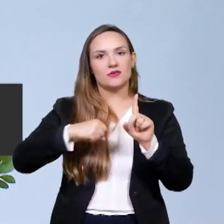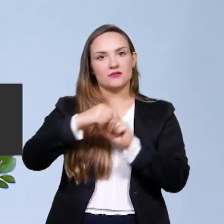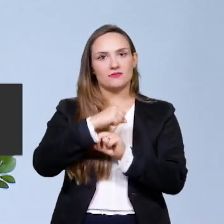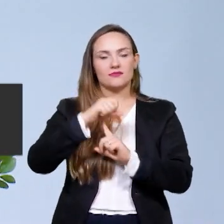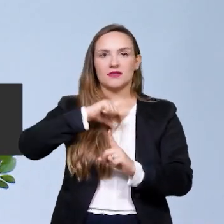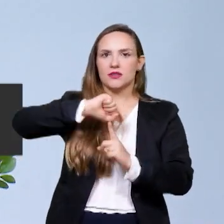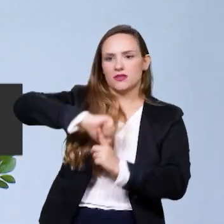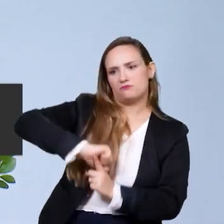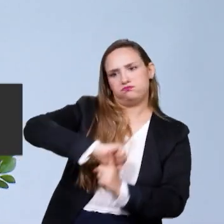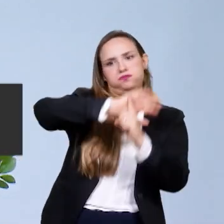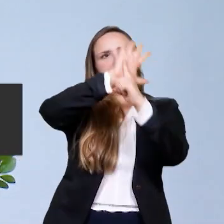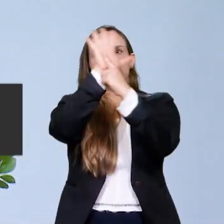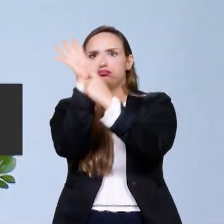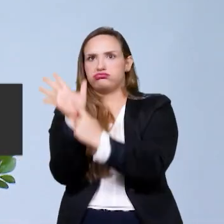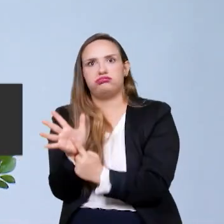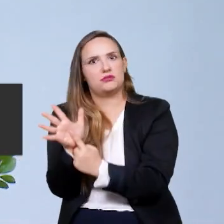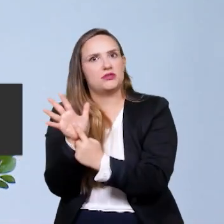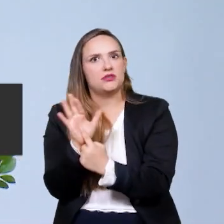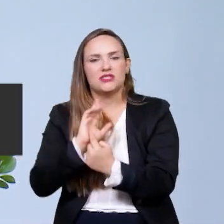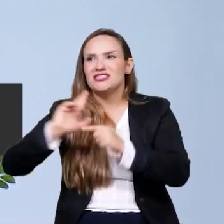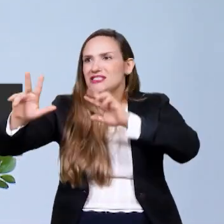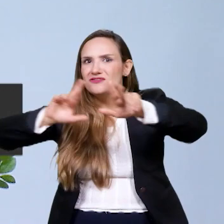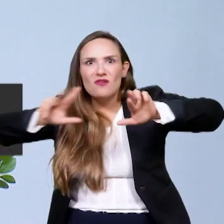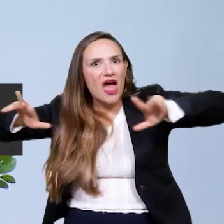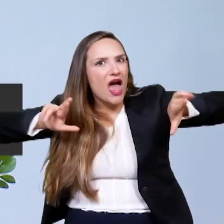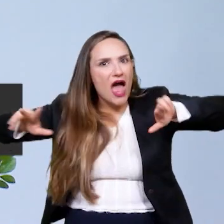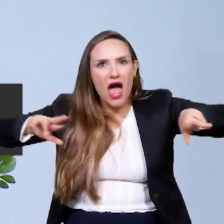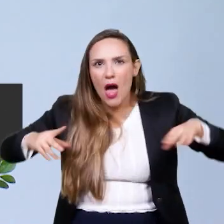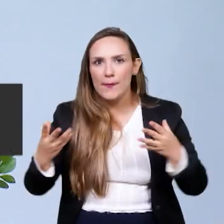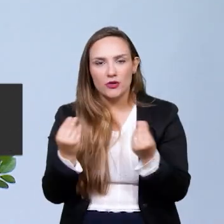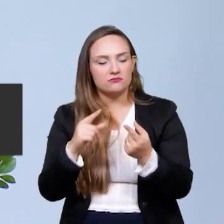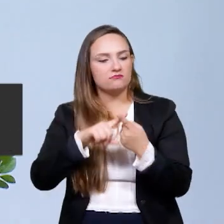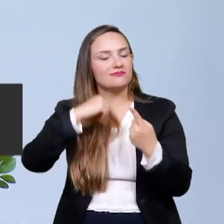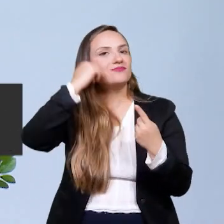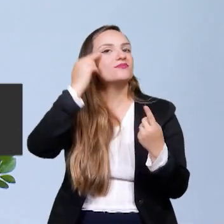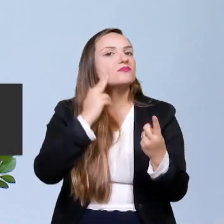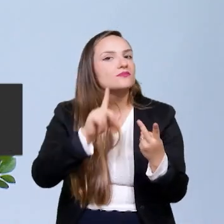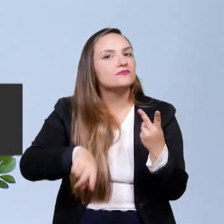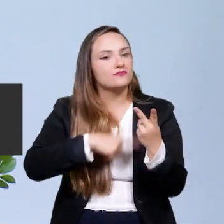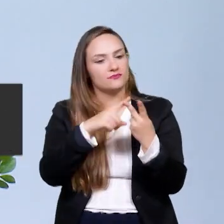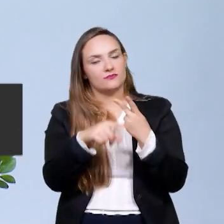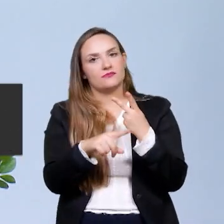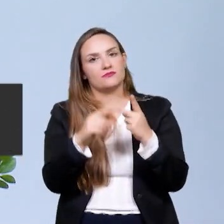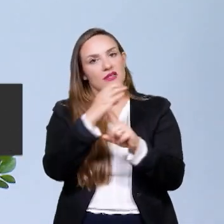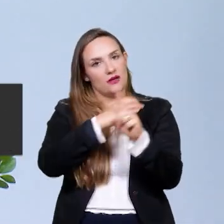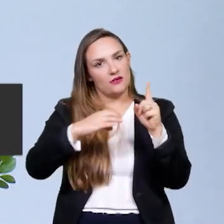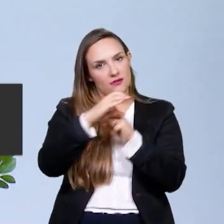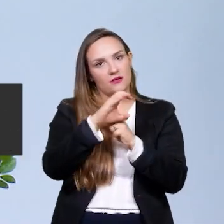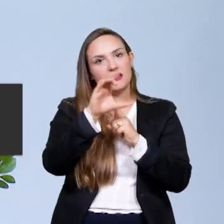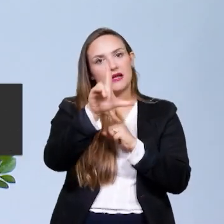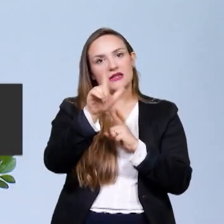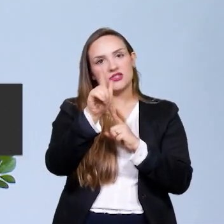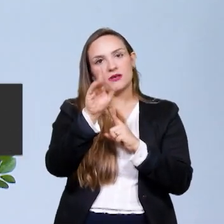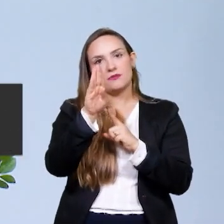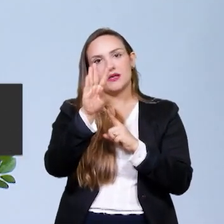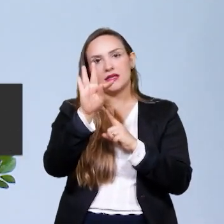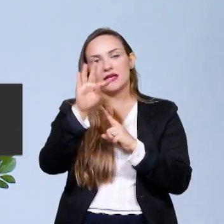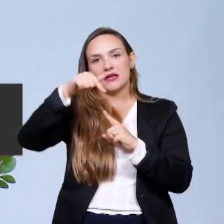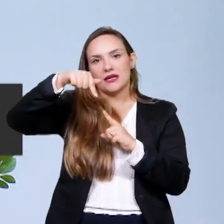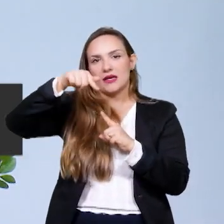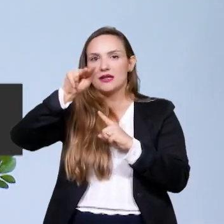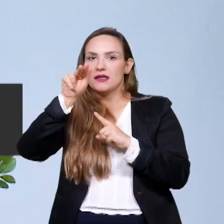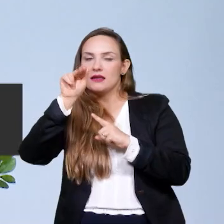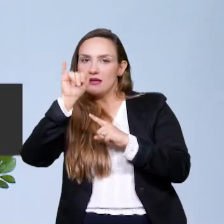vivemos hoje numa sociedade plural, com as suas diversidades, negros, a comunidade